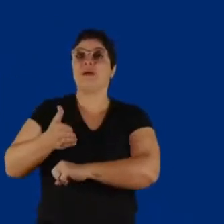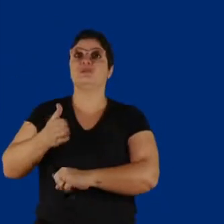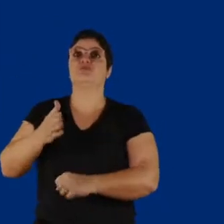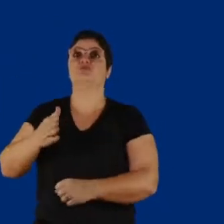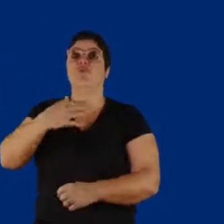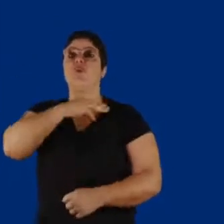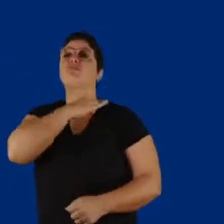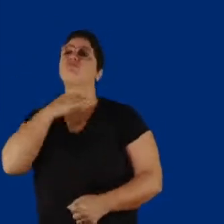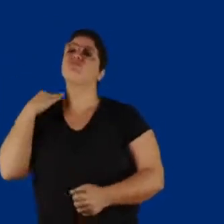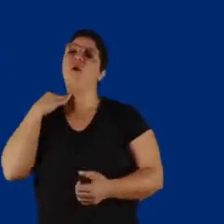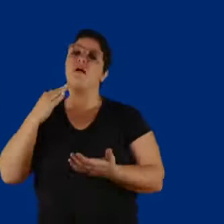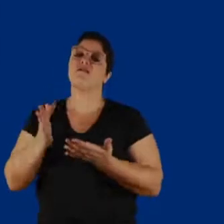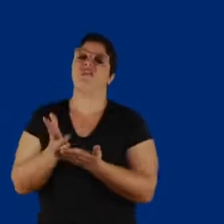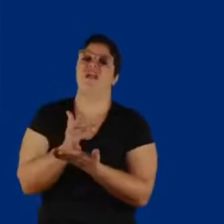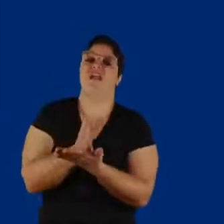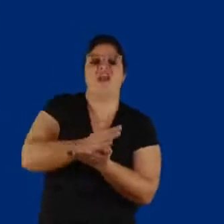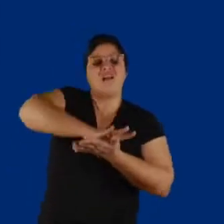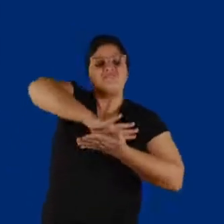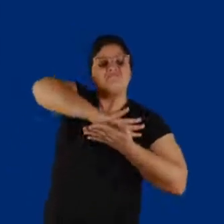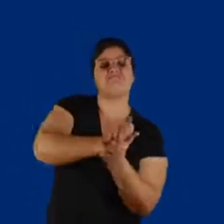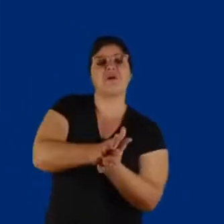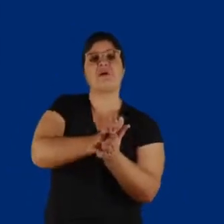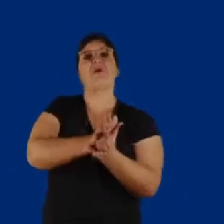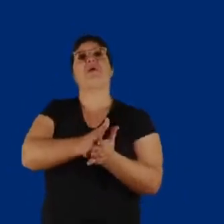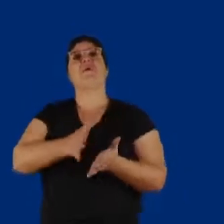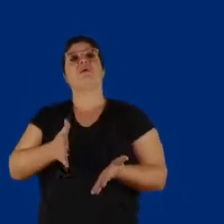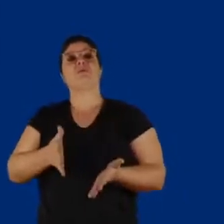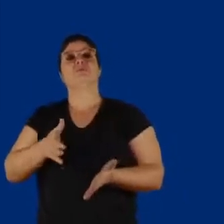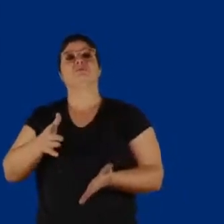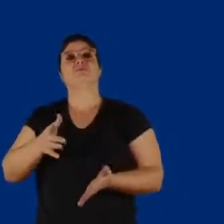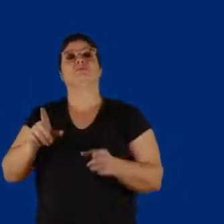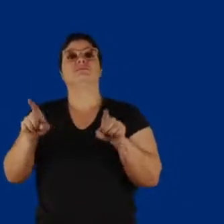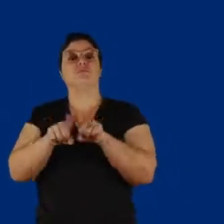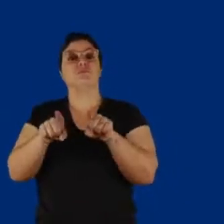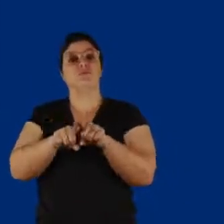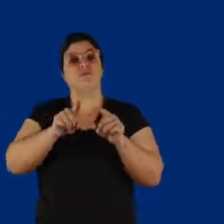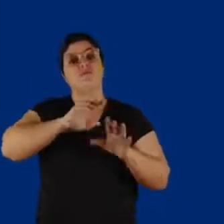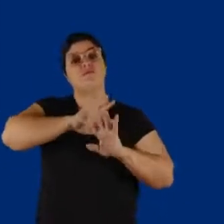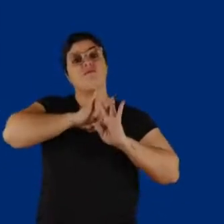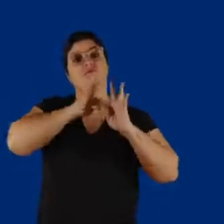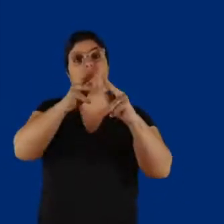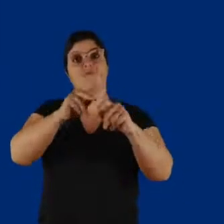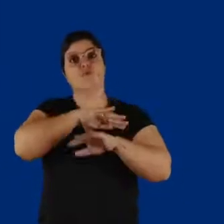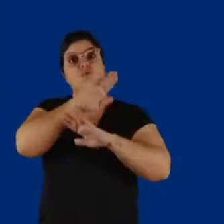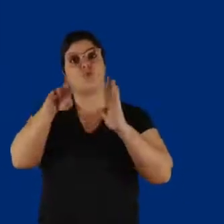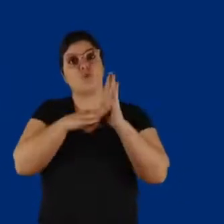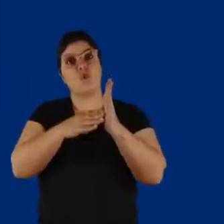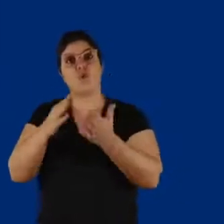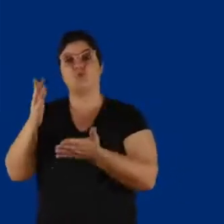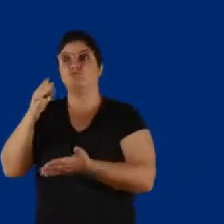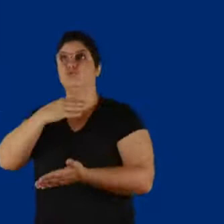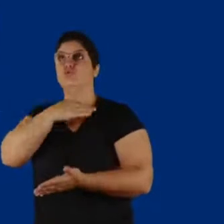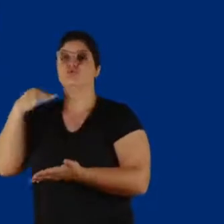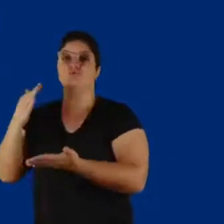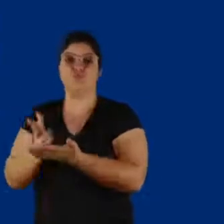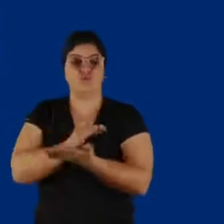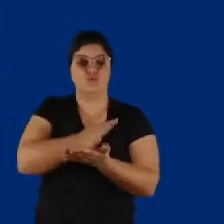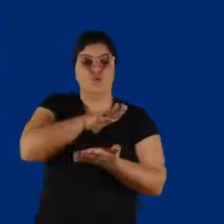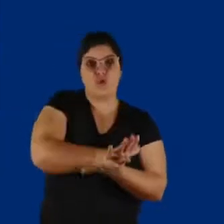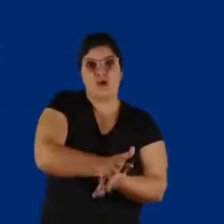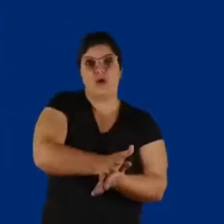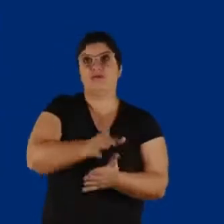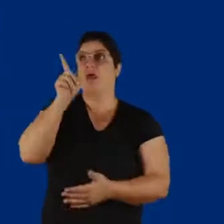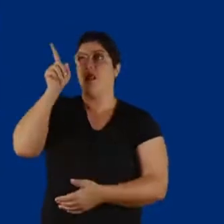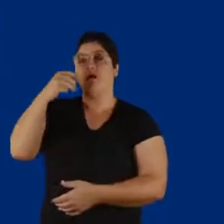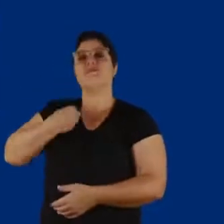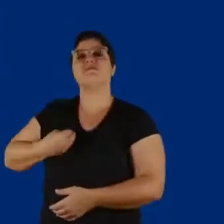holocaustos da colonização, né? E ela própria também é uma pessoa que viveu isso no Canadá, né? Que viveu